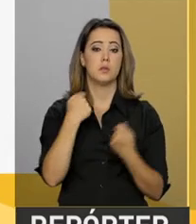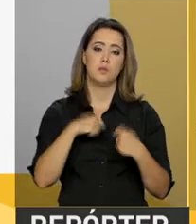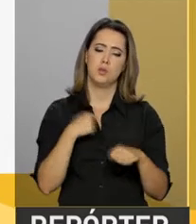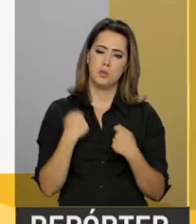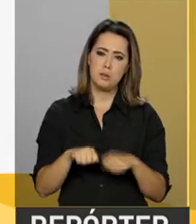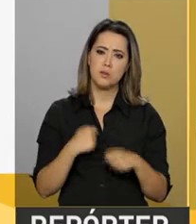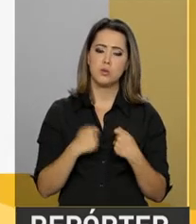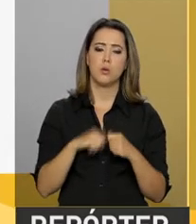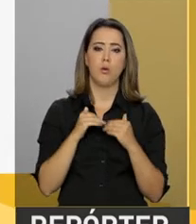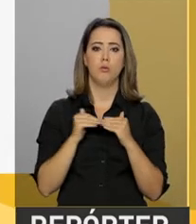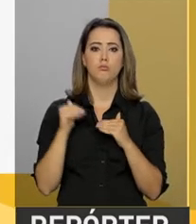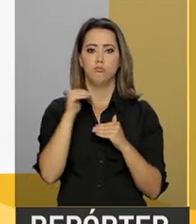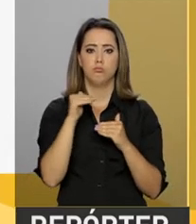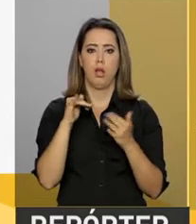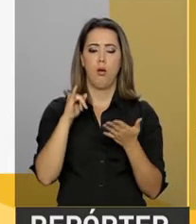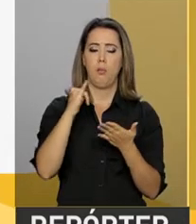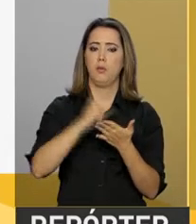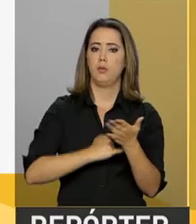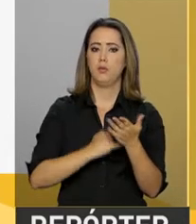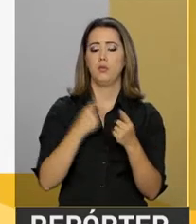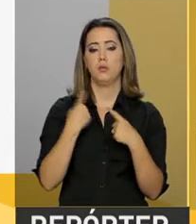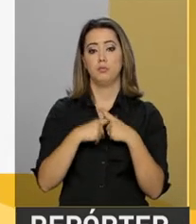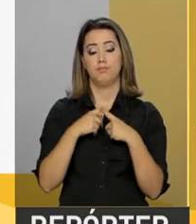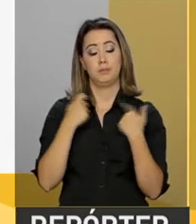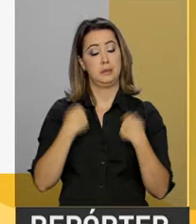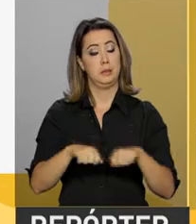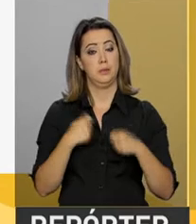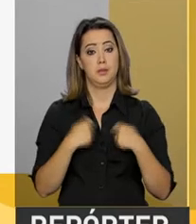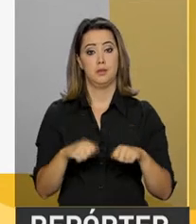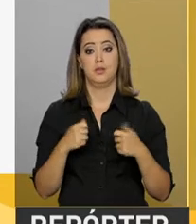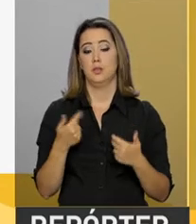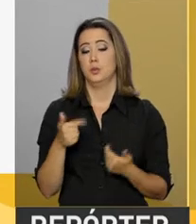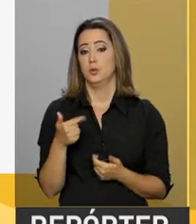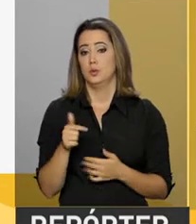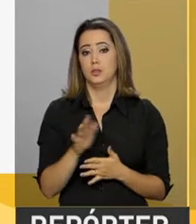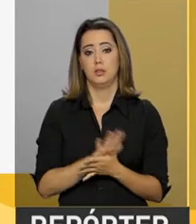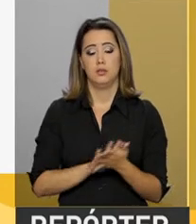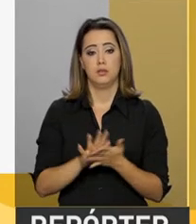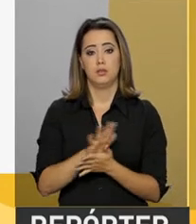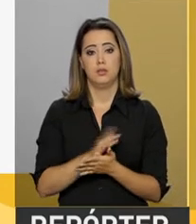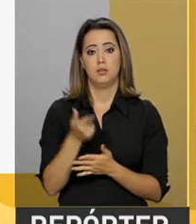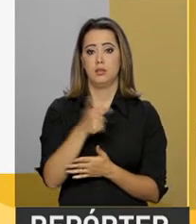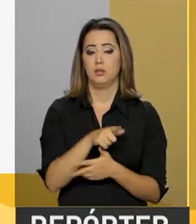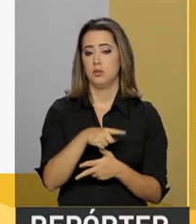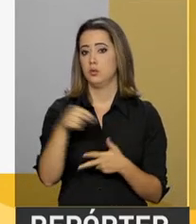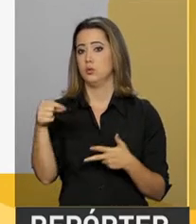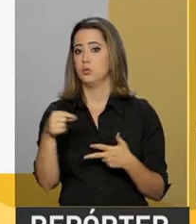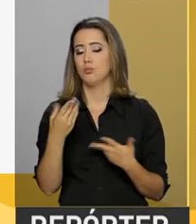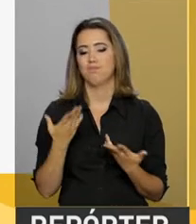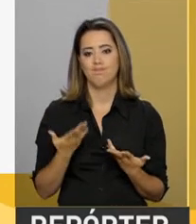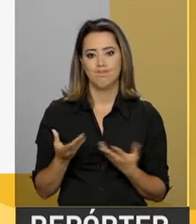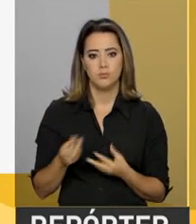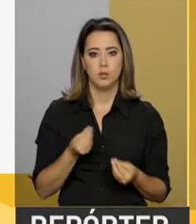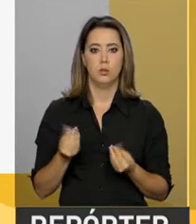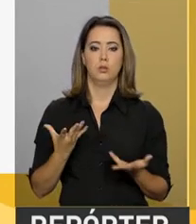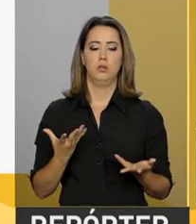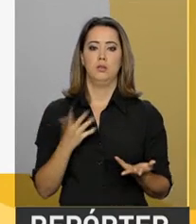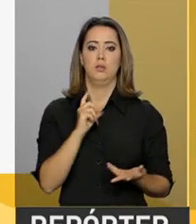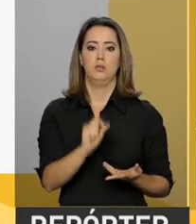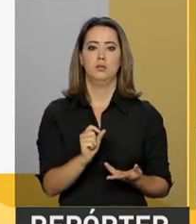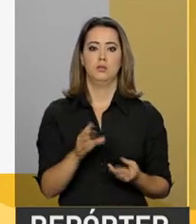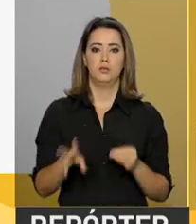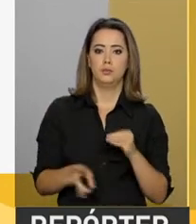medida por estrita necessidade não havia outra alternativa que não fosse a